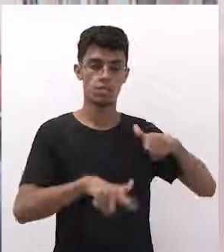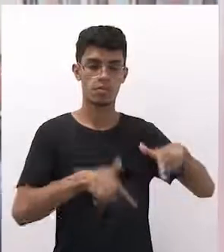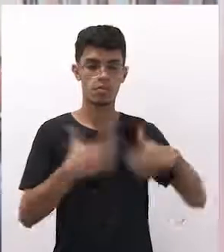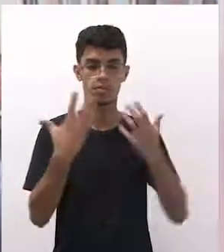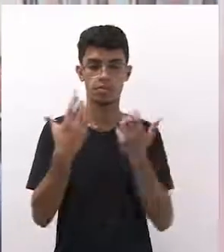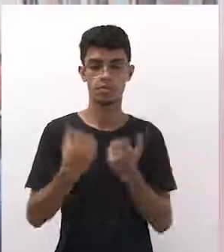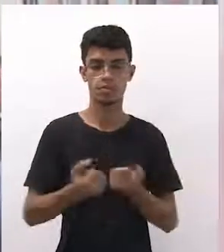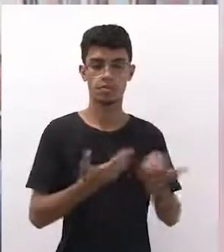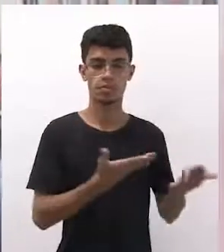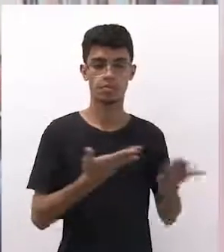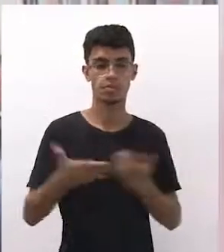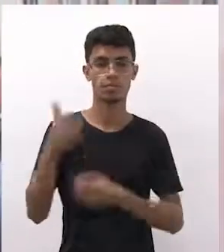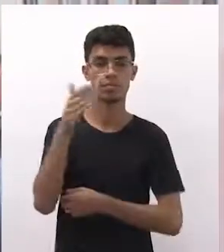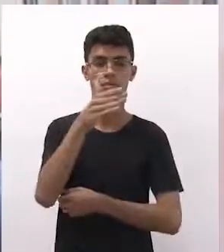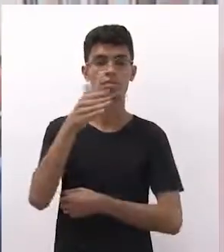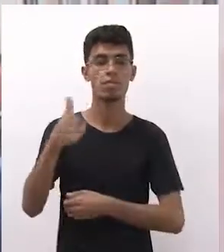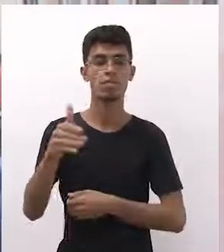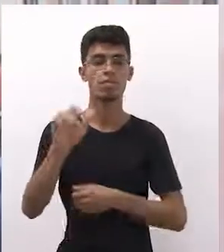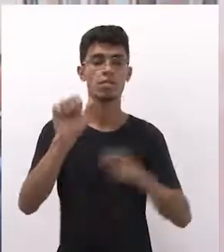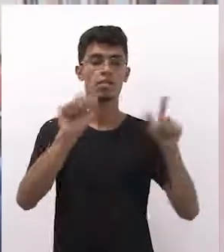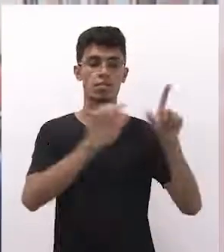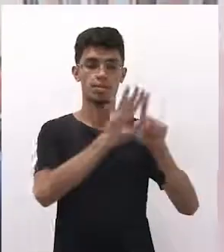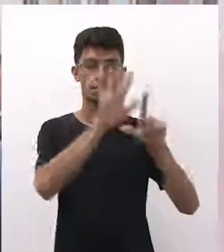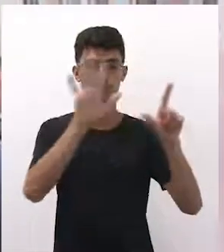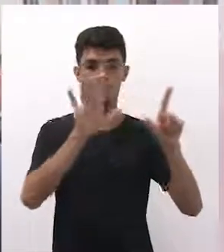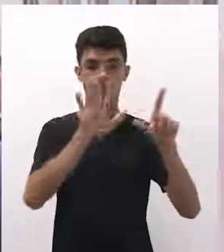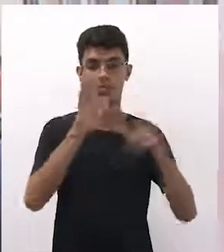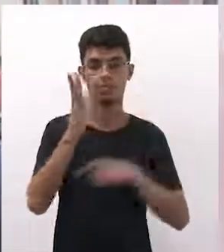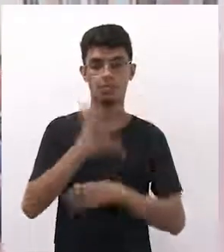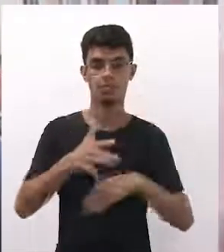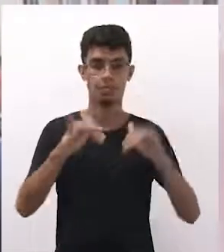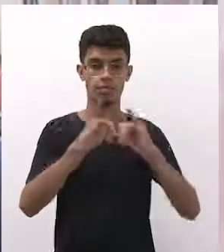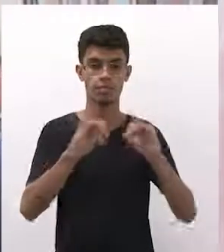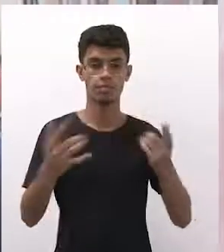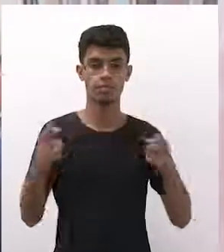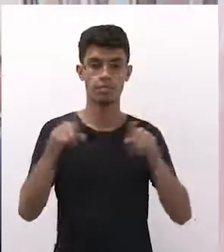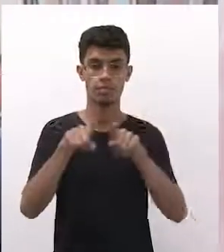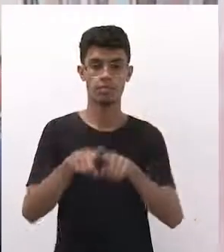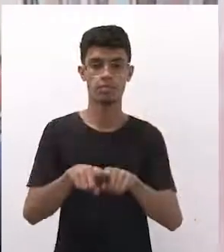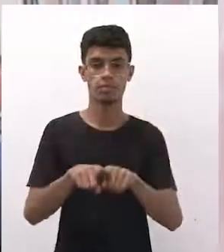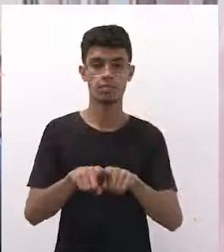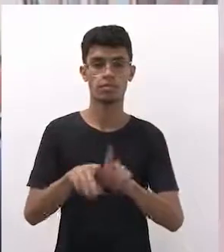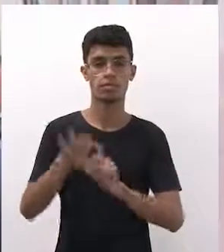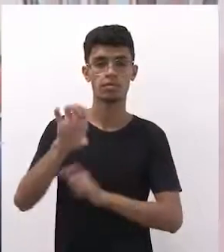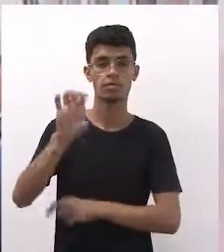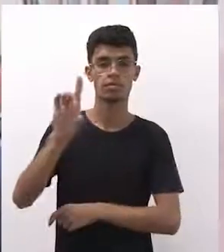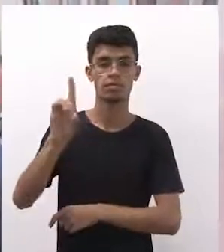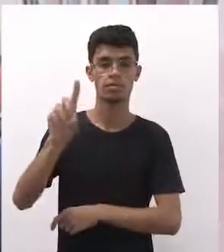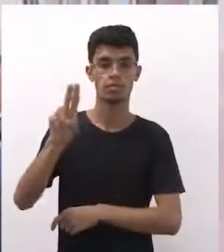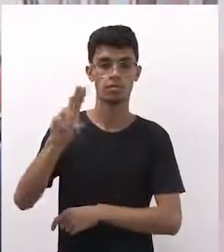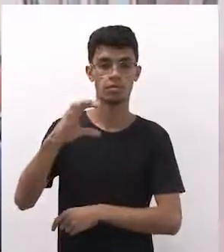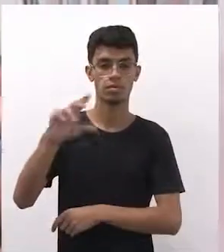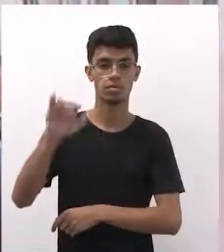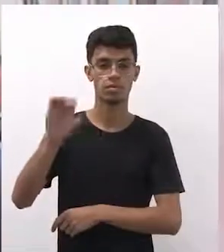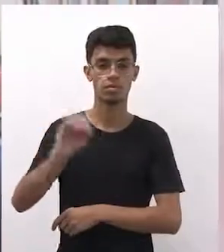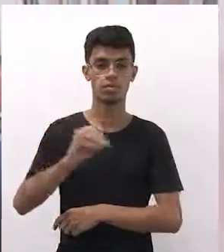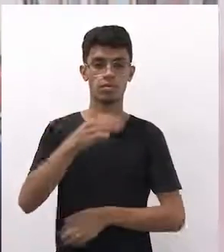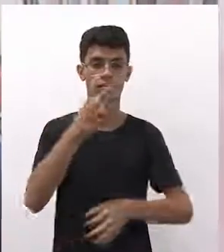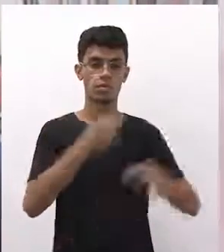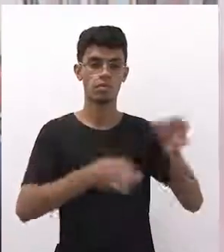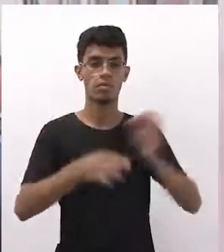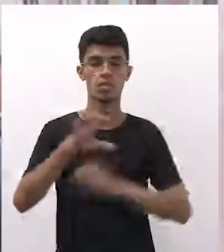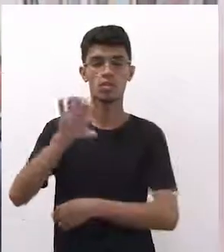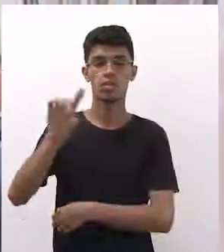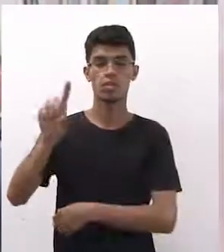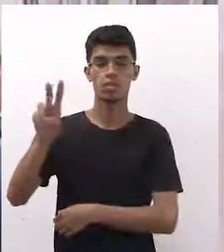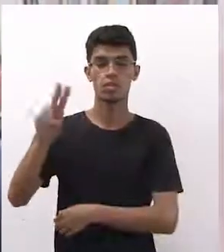nosso convite para participar do nosso programa, né? Como já foi comentado, é a parceria da educação e da justiça, educação e saúde, né?